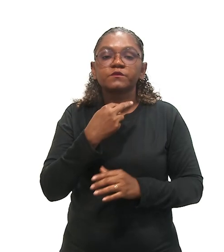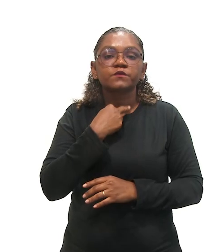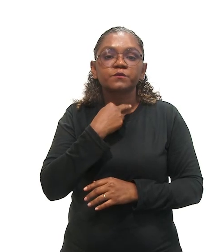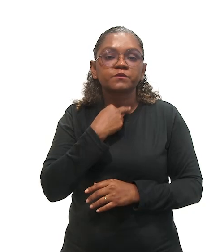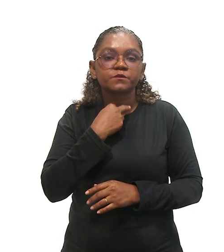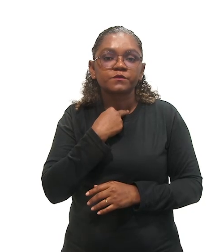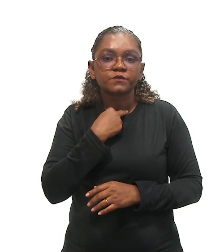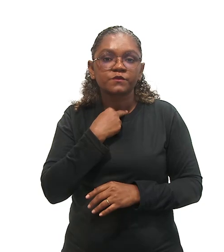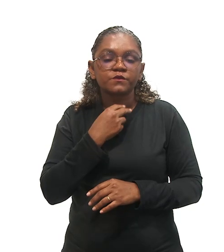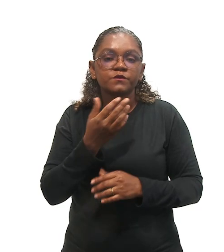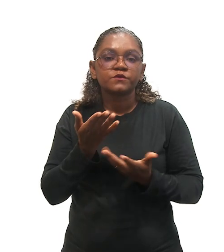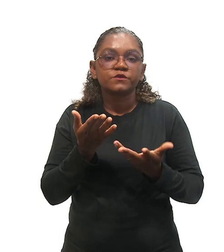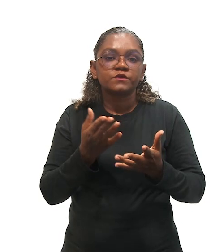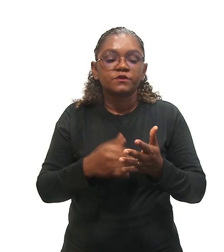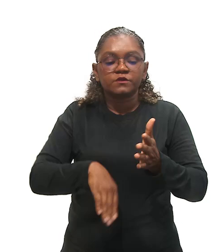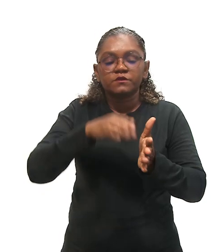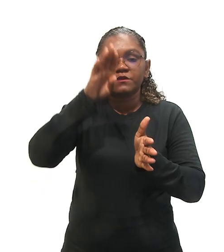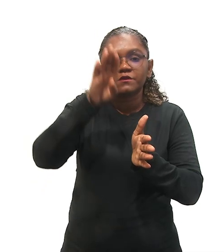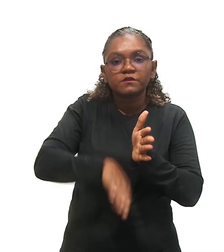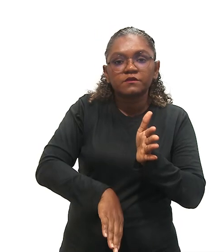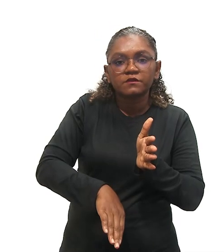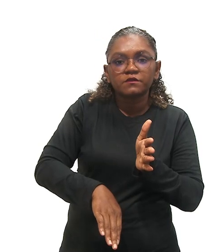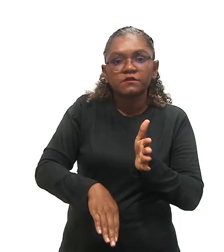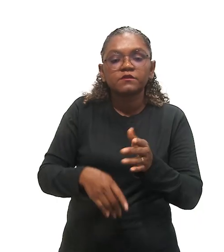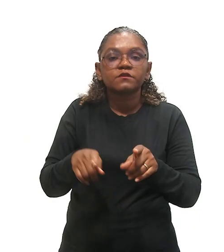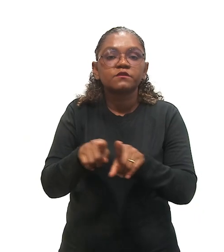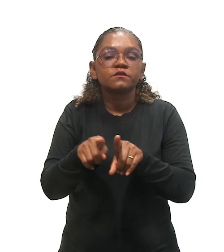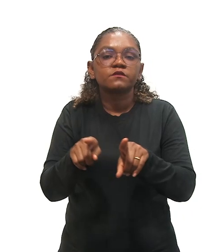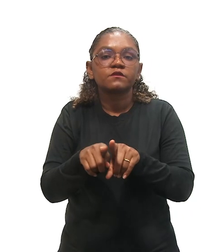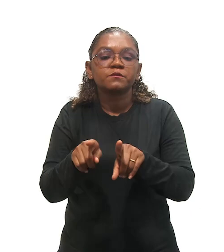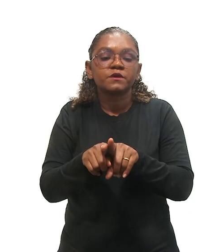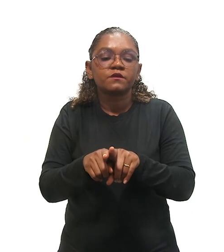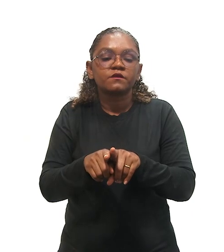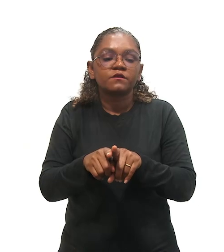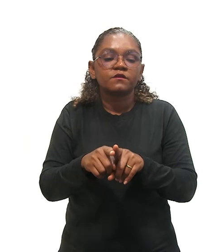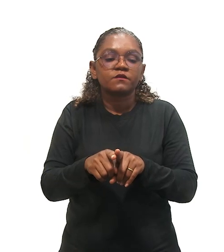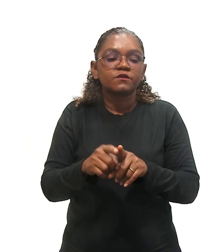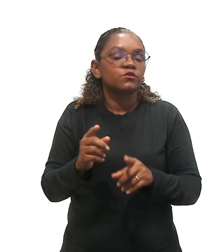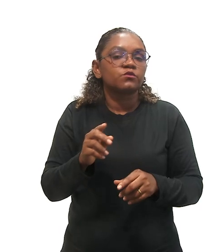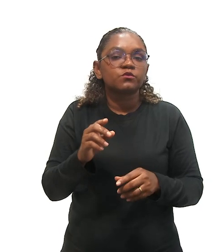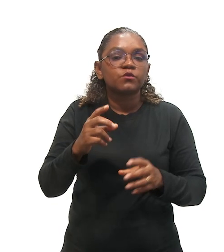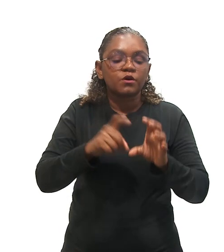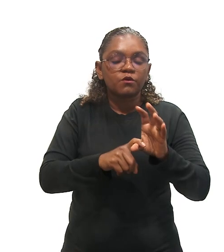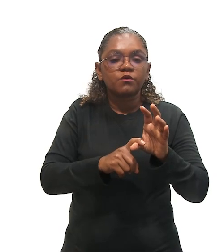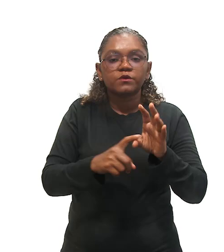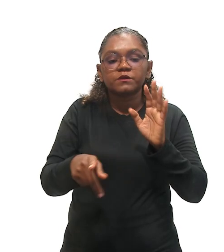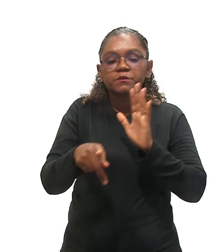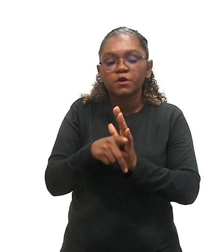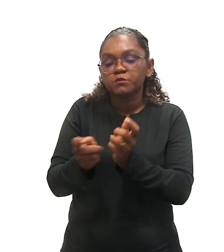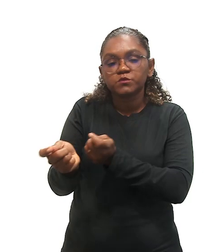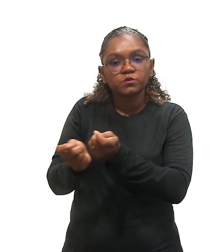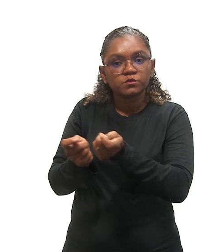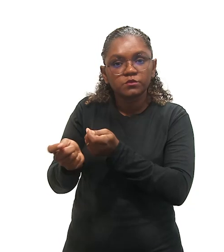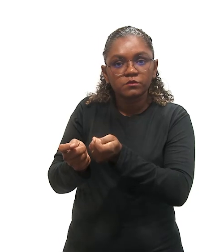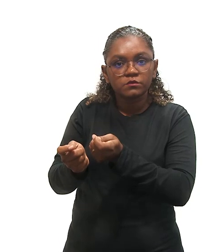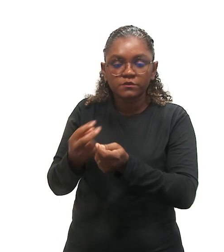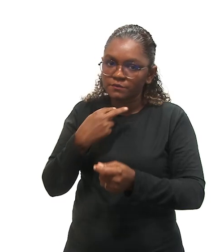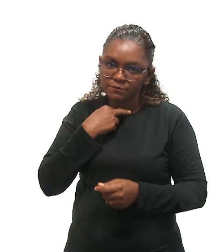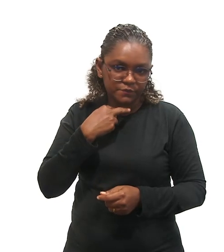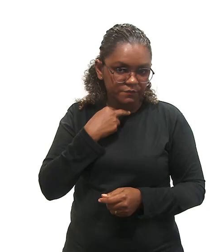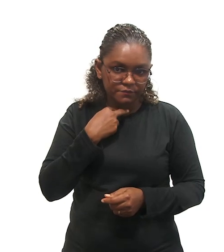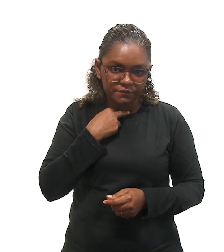adentrar um patrimônio, debitar e creditar numa conta de